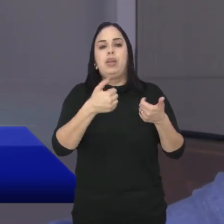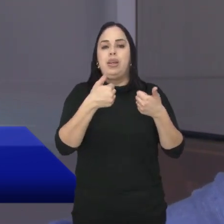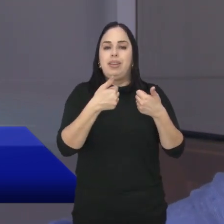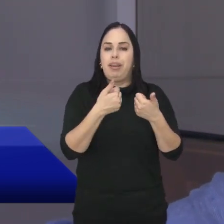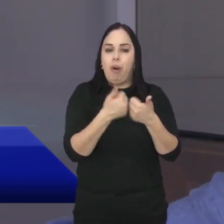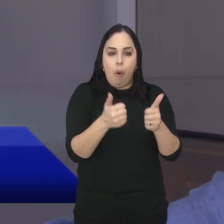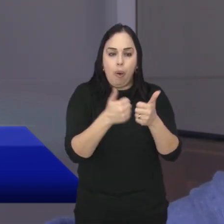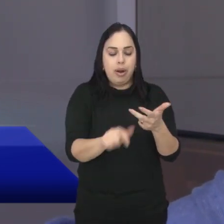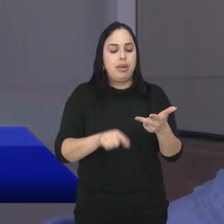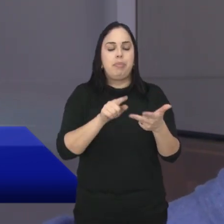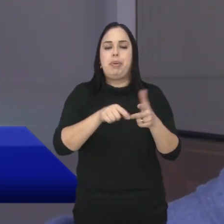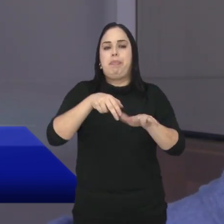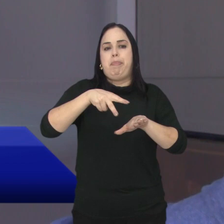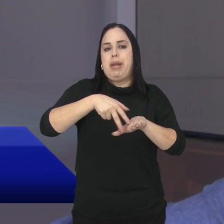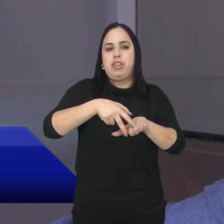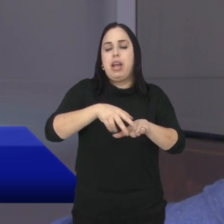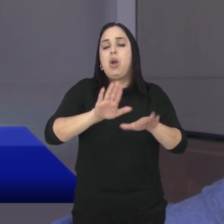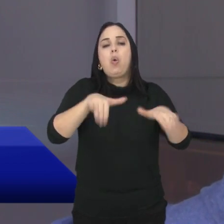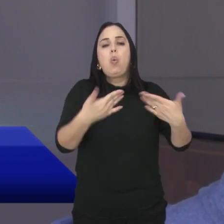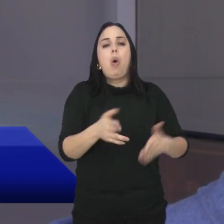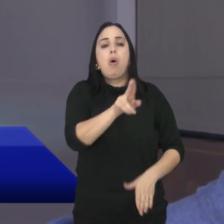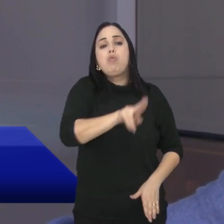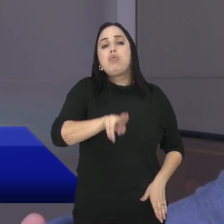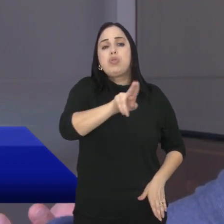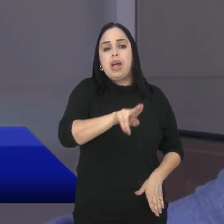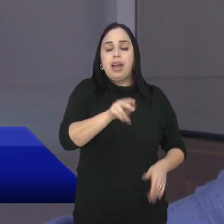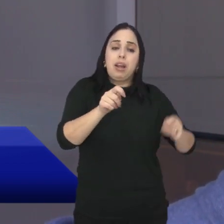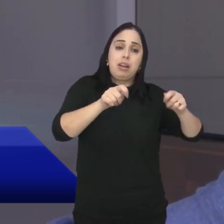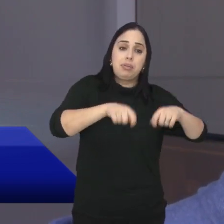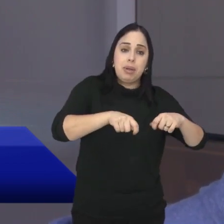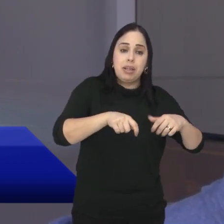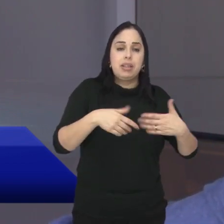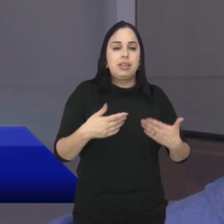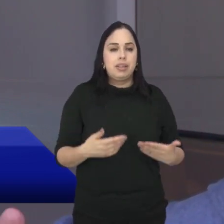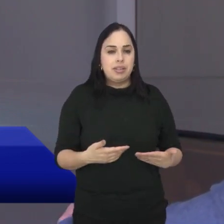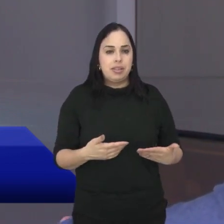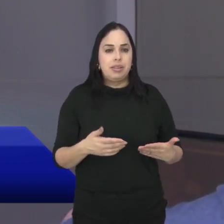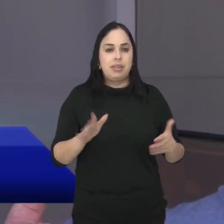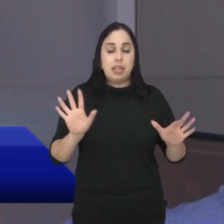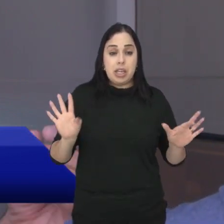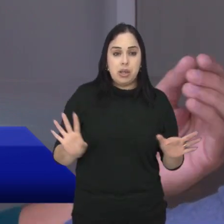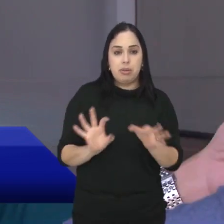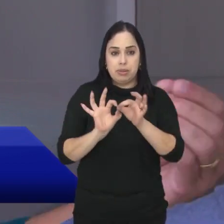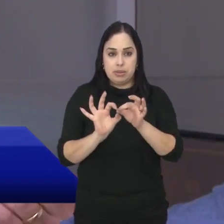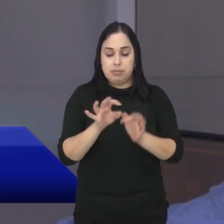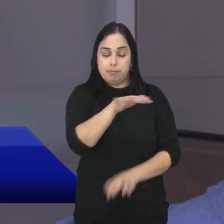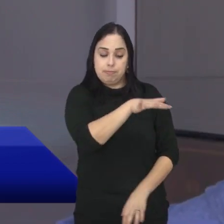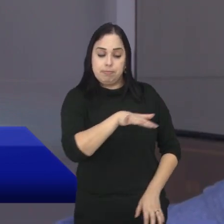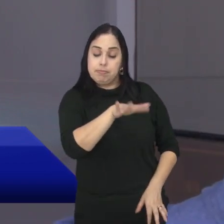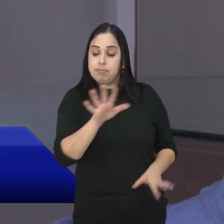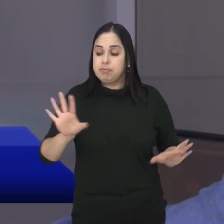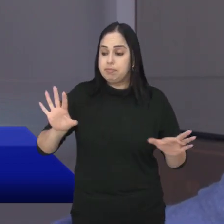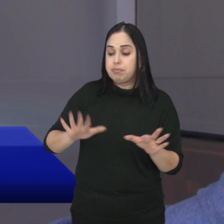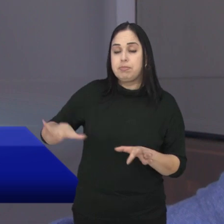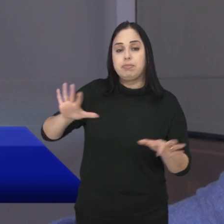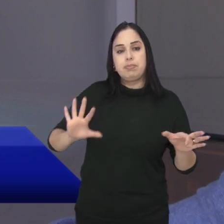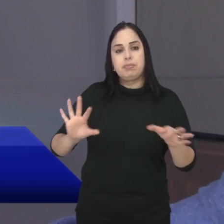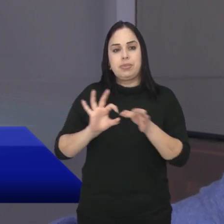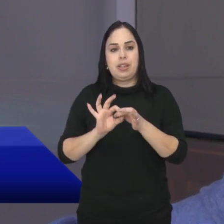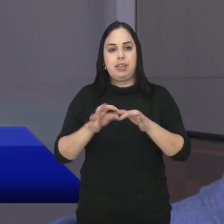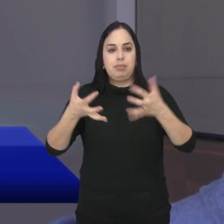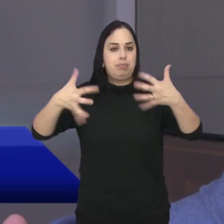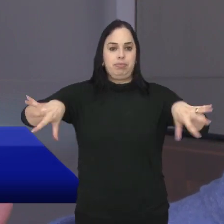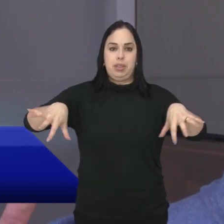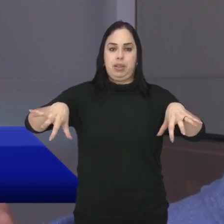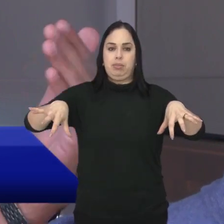público, ou seja, a pé, de bicicleta, patinete. Então passa a ser uma escolha esse deslocar e integrar essas regiões,